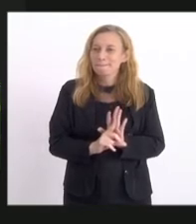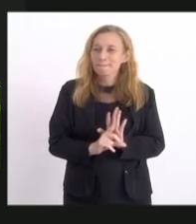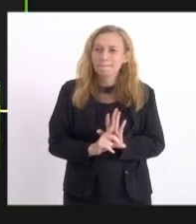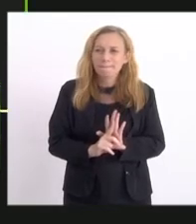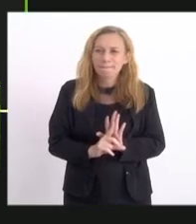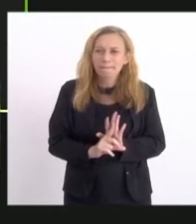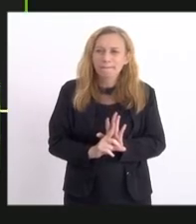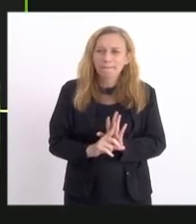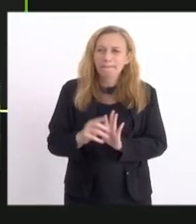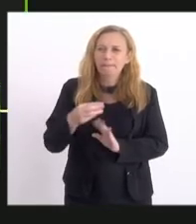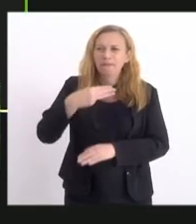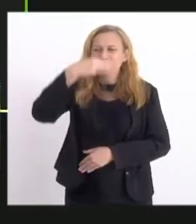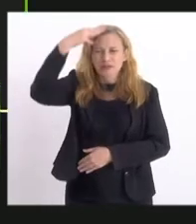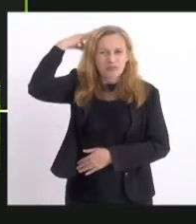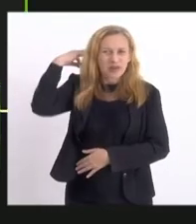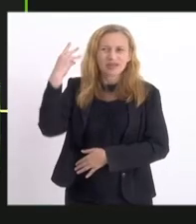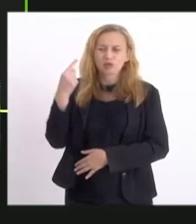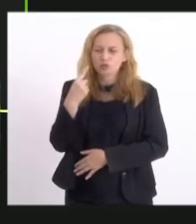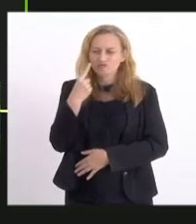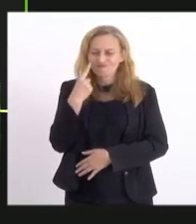Ô, Márcio. Oi.